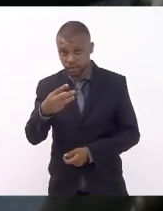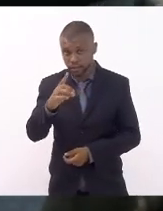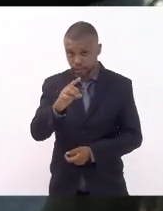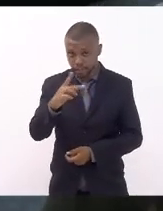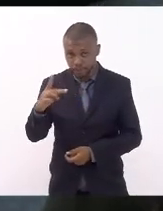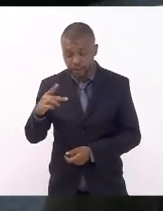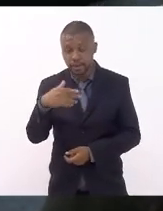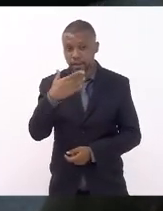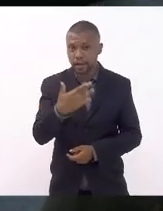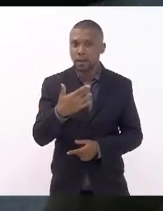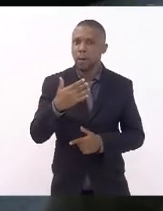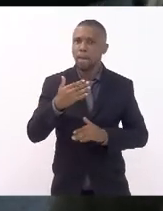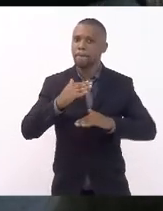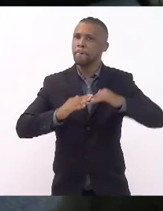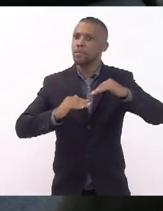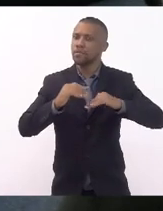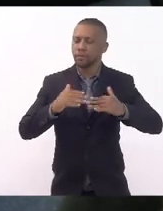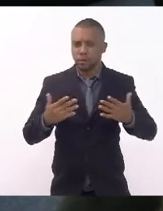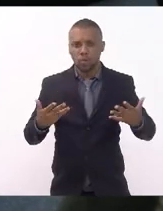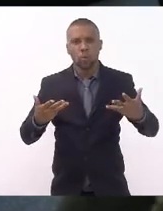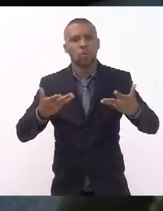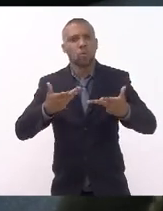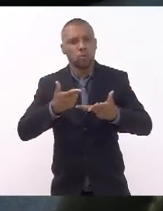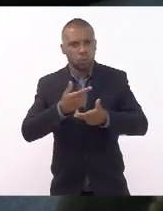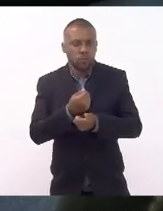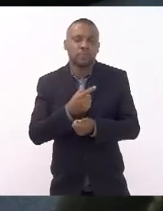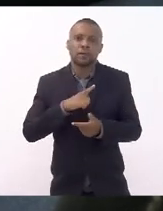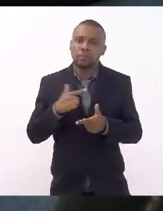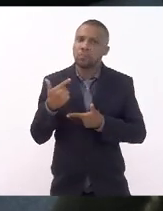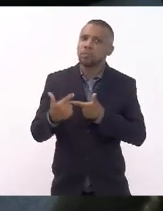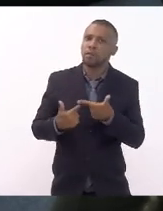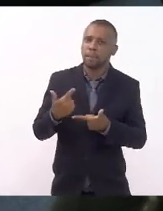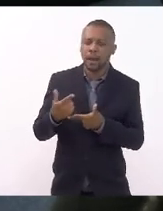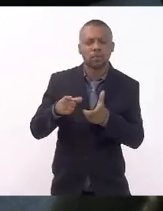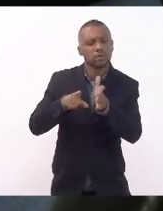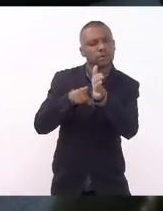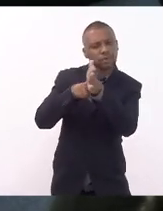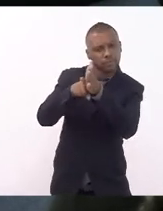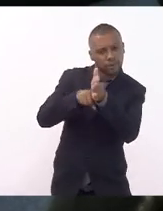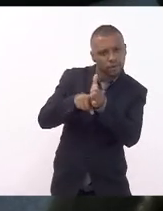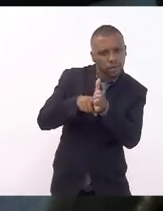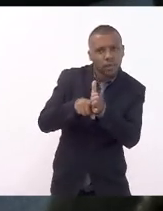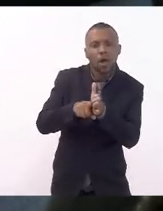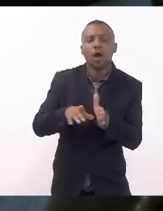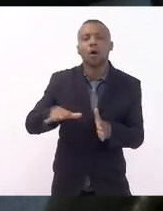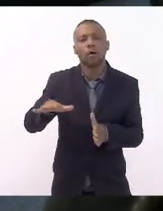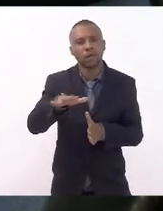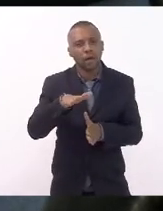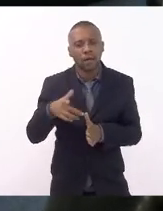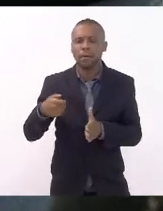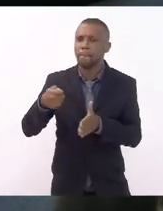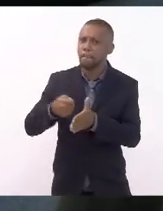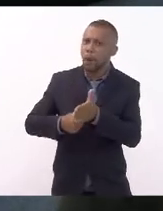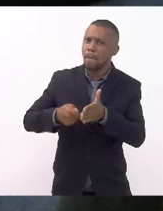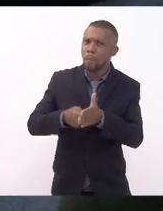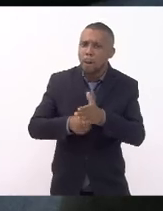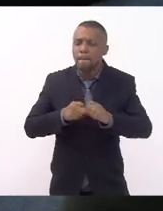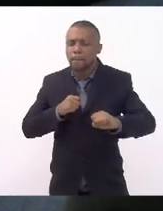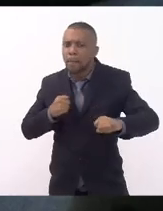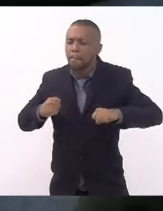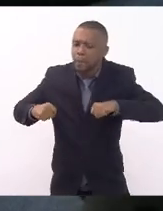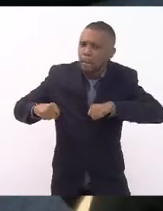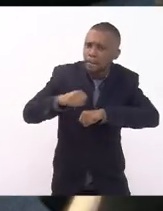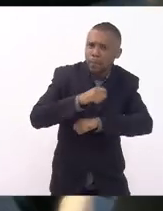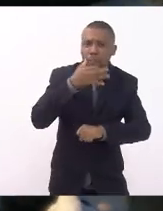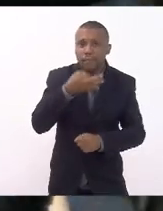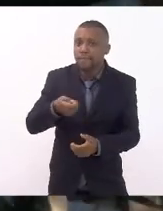um excelente profissional, tem feito um excelente trabalho de investigação, tem realmente combatido de forma